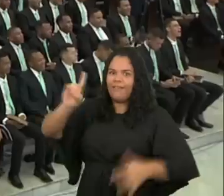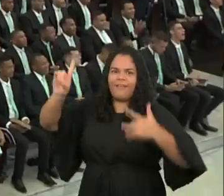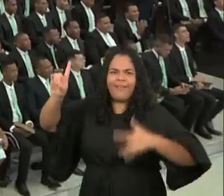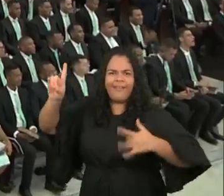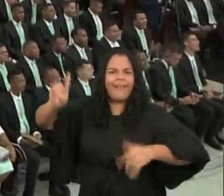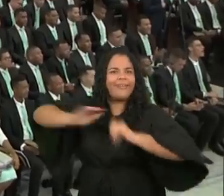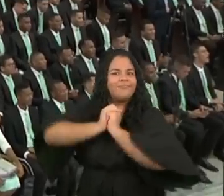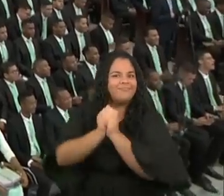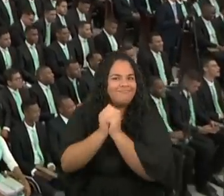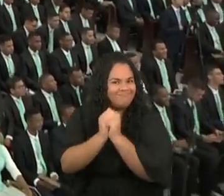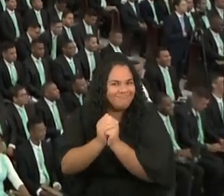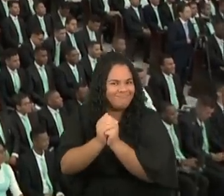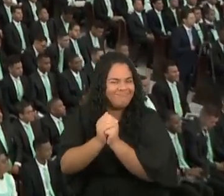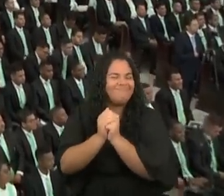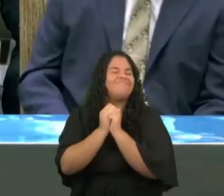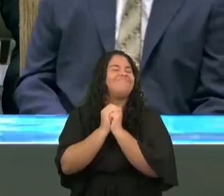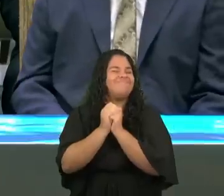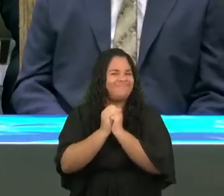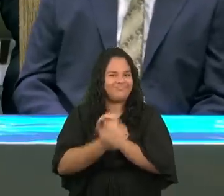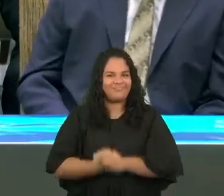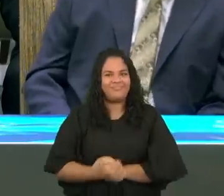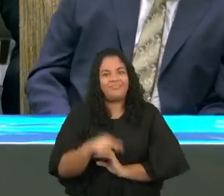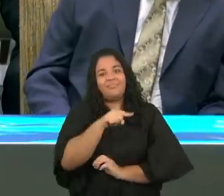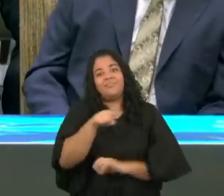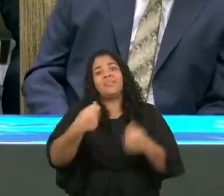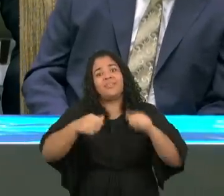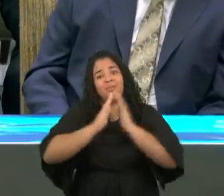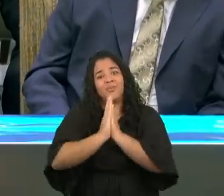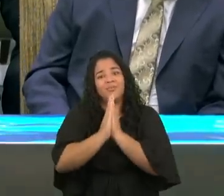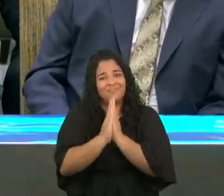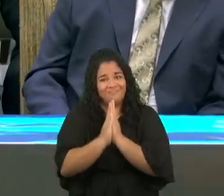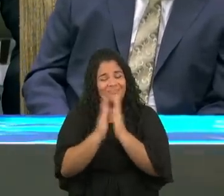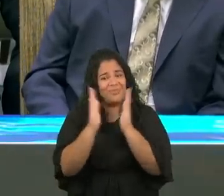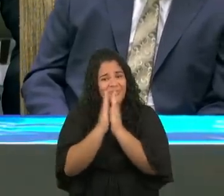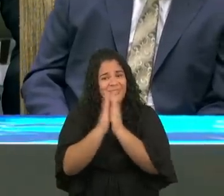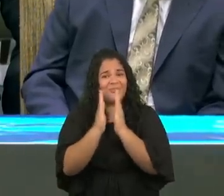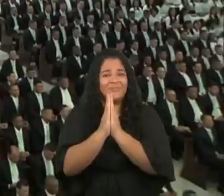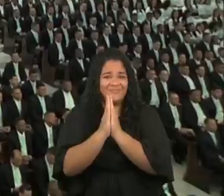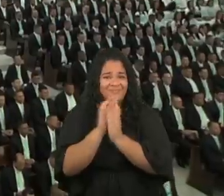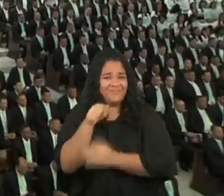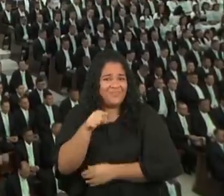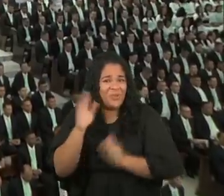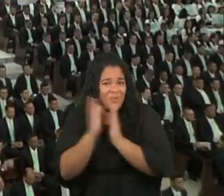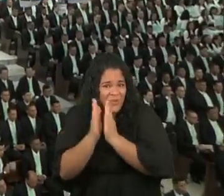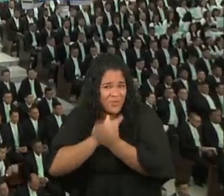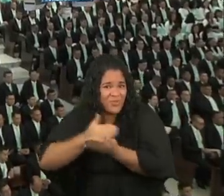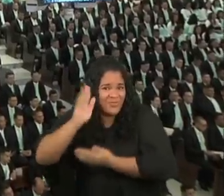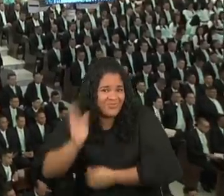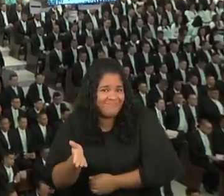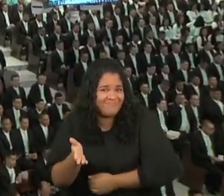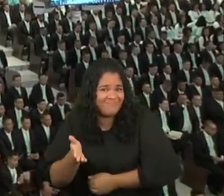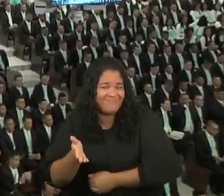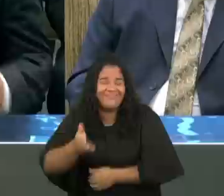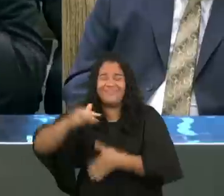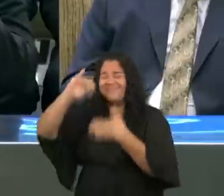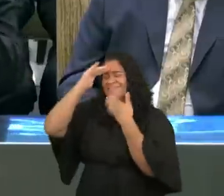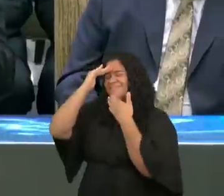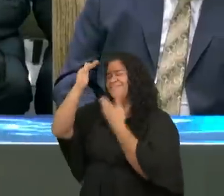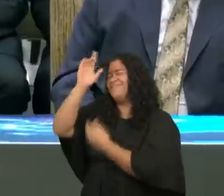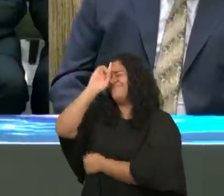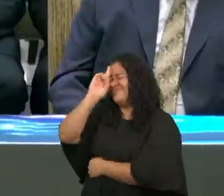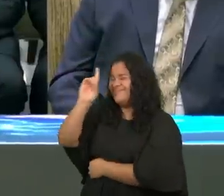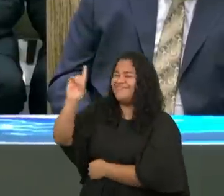nós. Amém. Amém. Você vai orar? Diga assim, já estou orando. Graças a Deus,